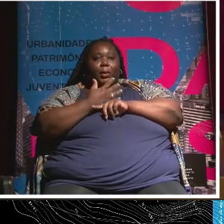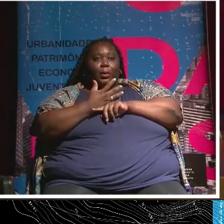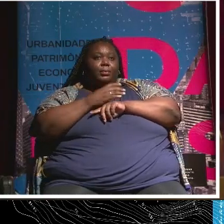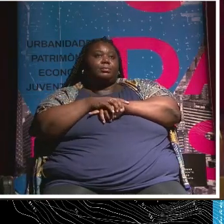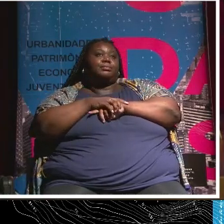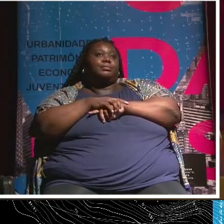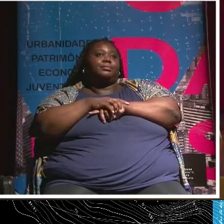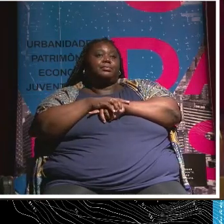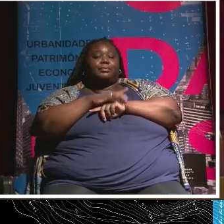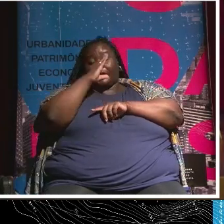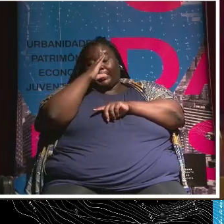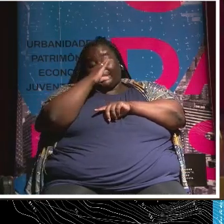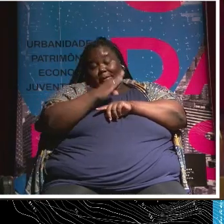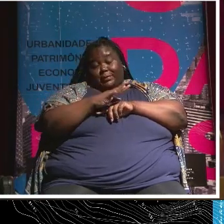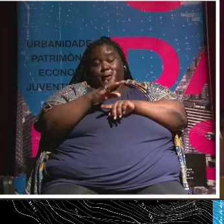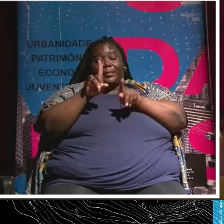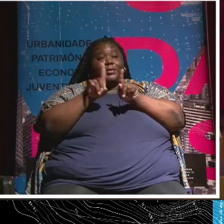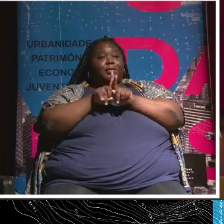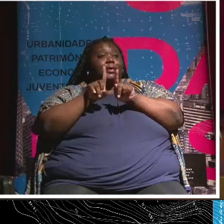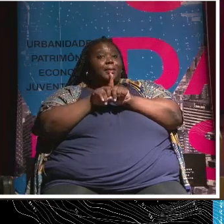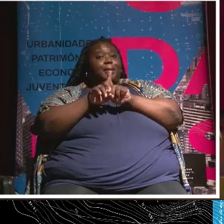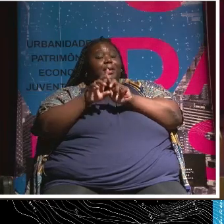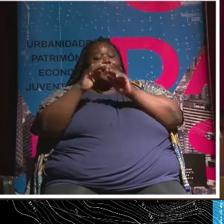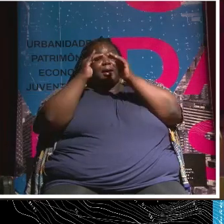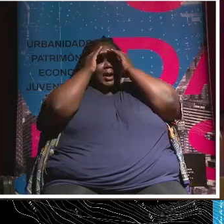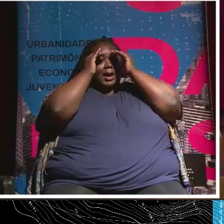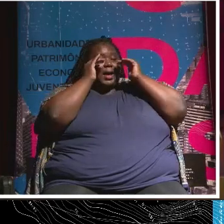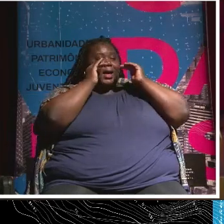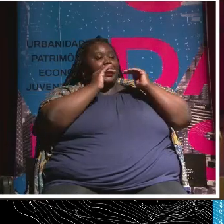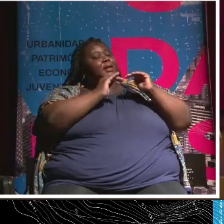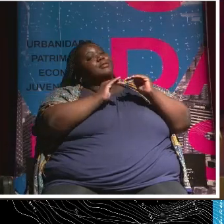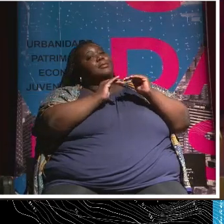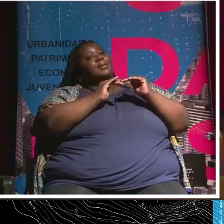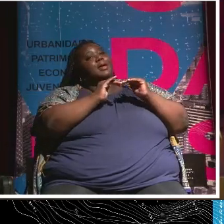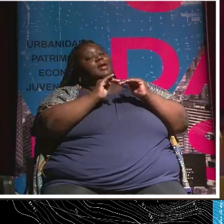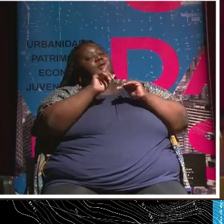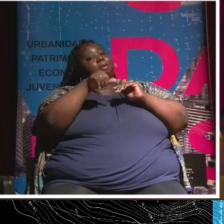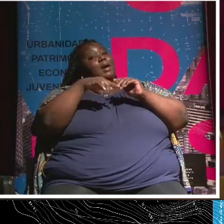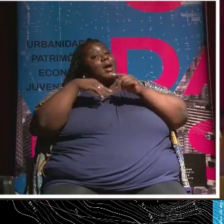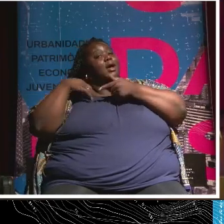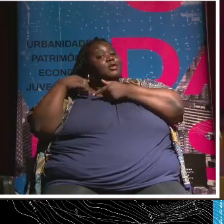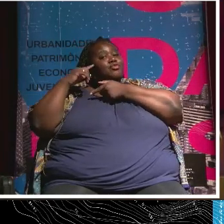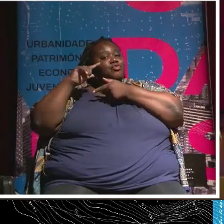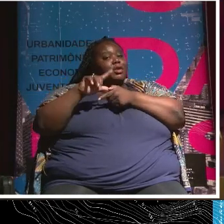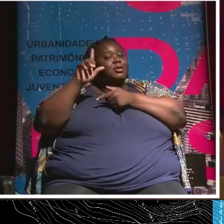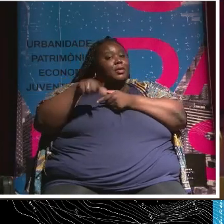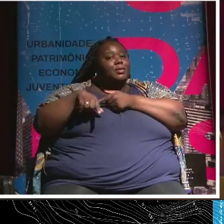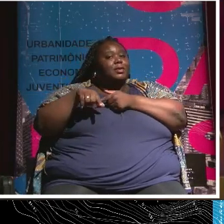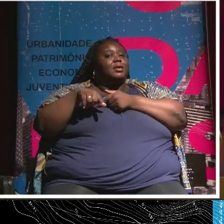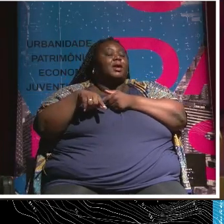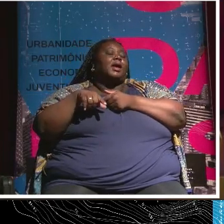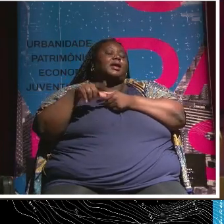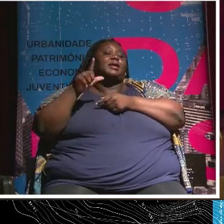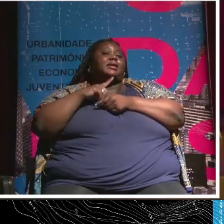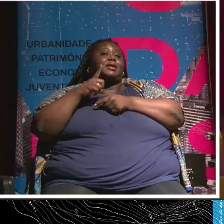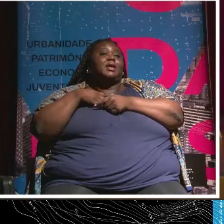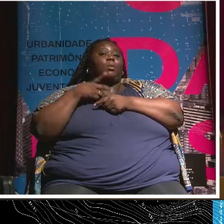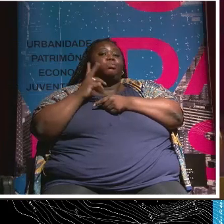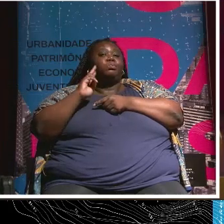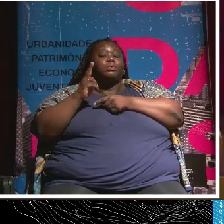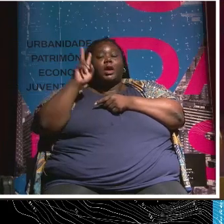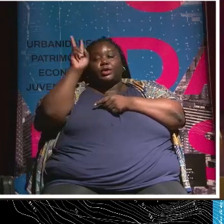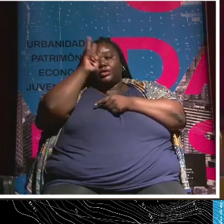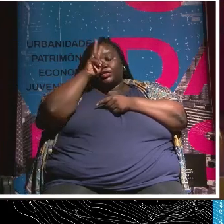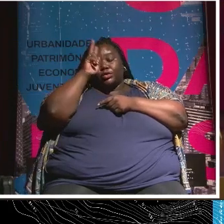e, principalmente, com respeito a essa geração, que é uma geração que tem sido